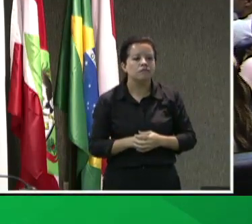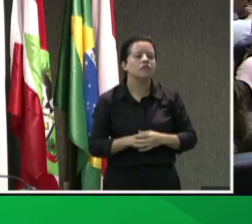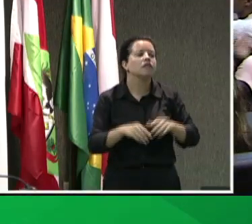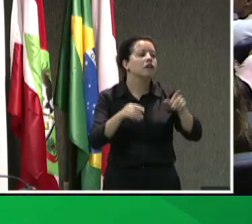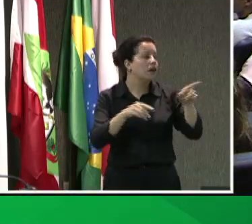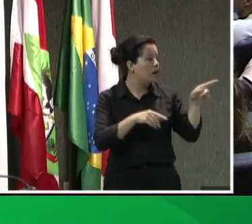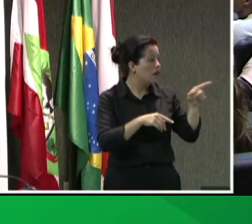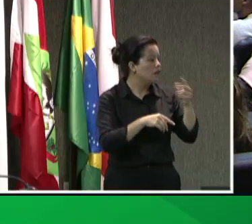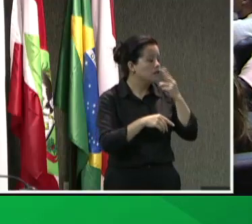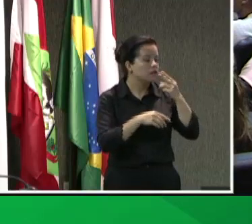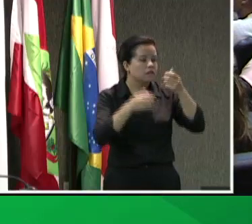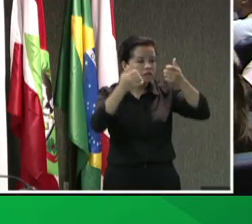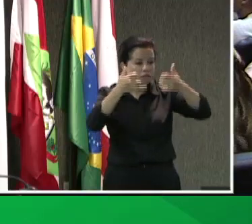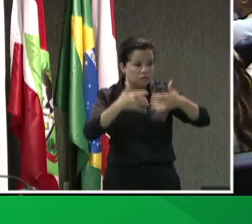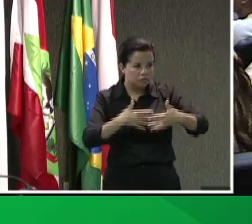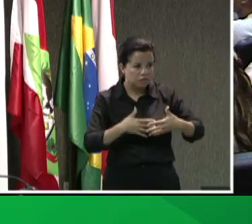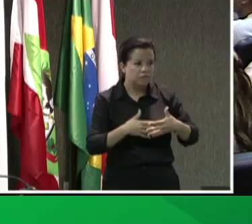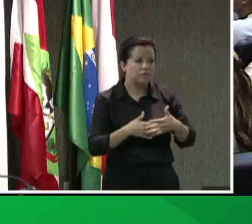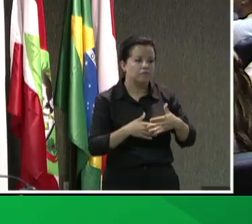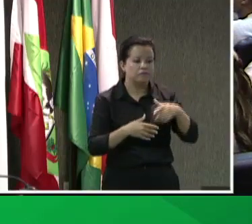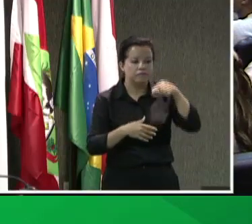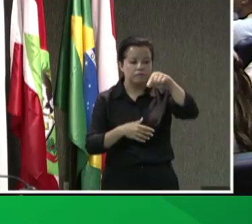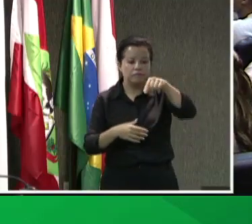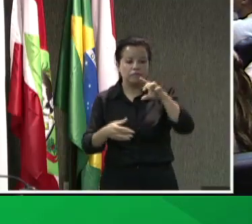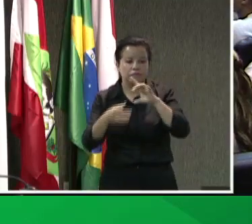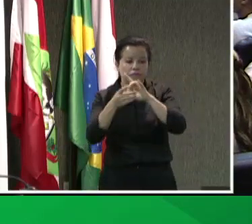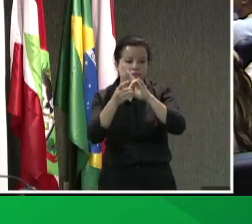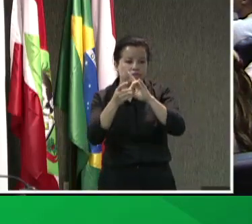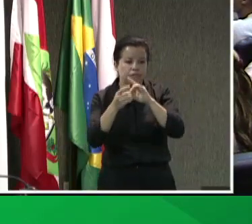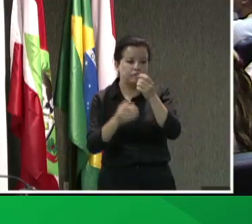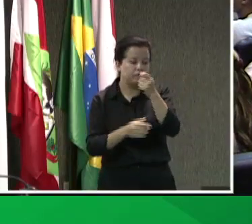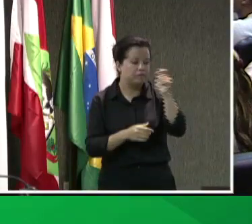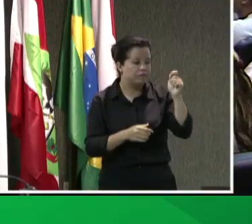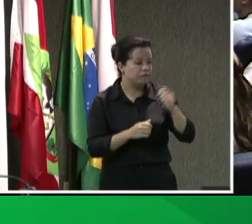Sim, sim, ok.